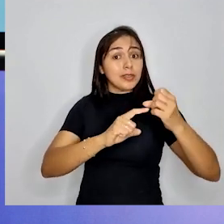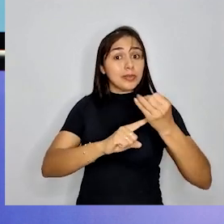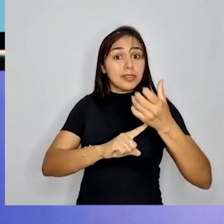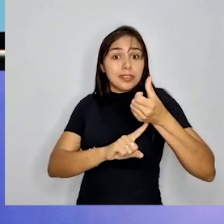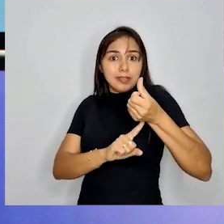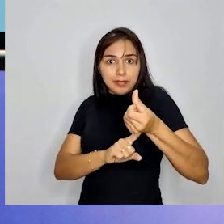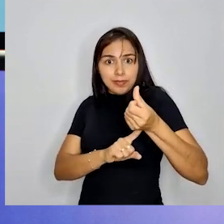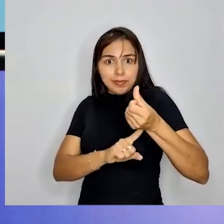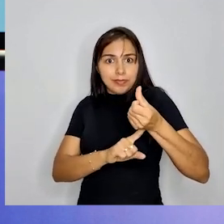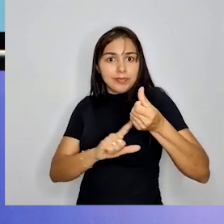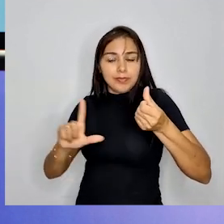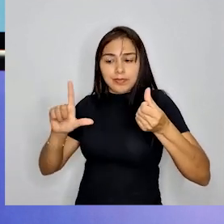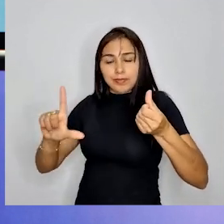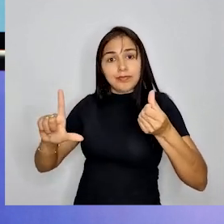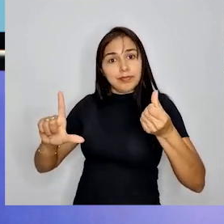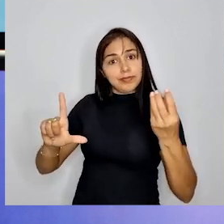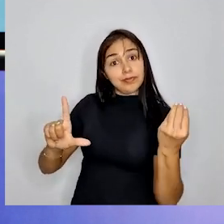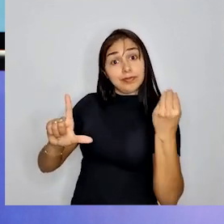fogão